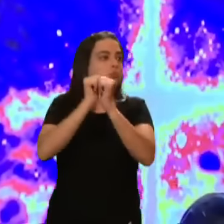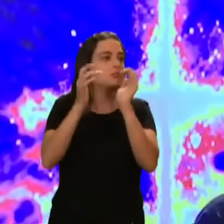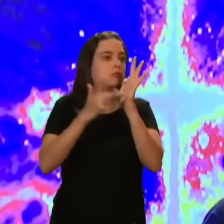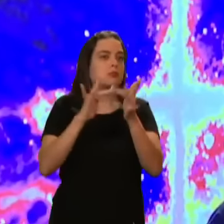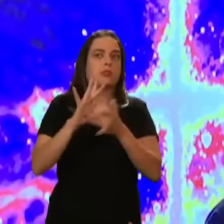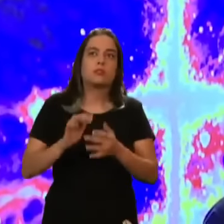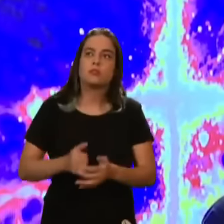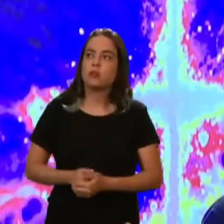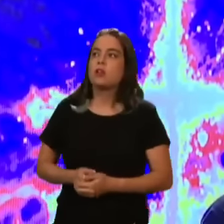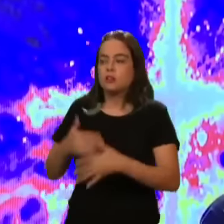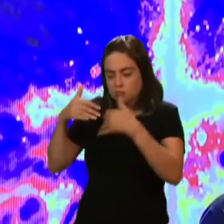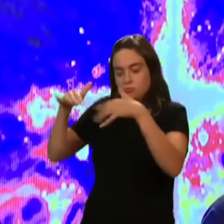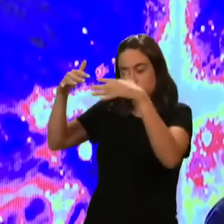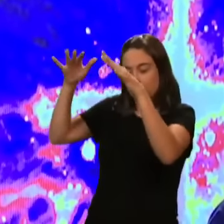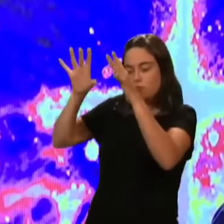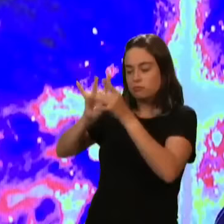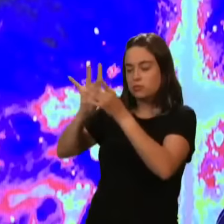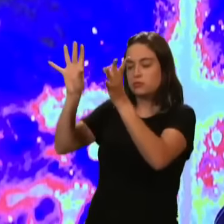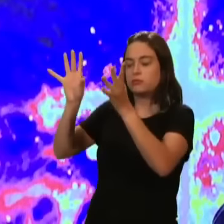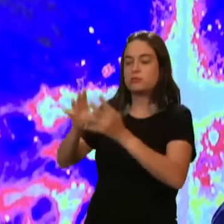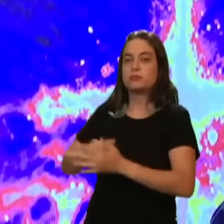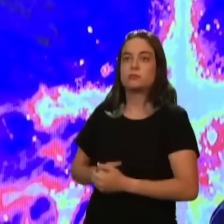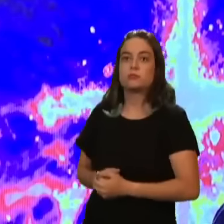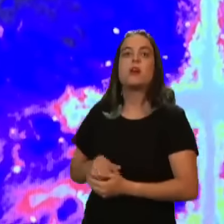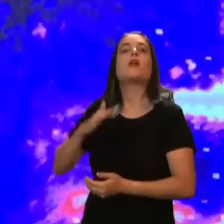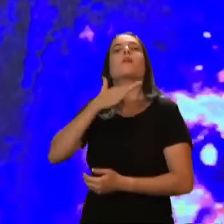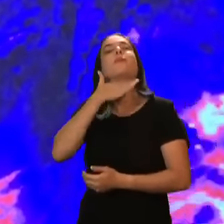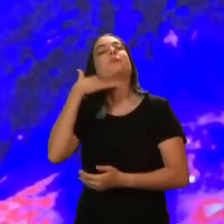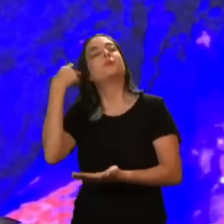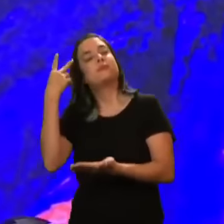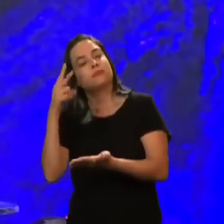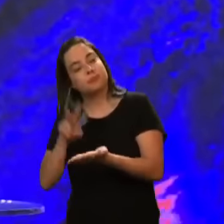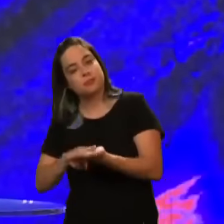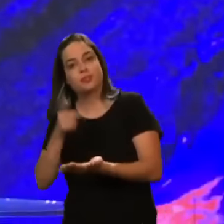então, vai com Deus. Ela morreu ali.